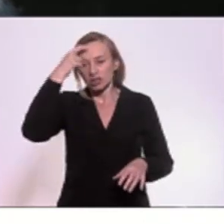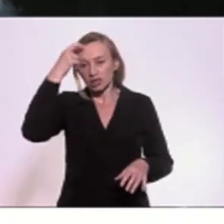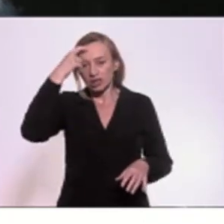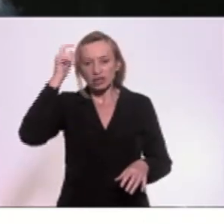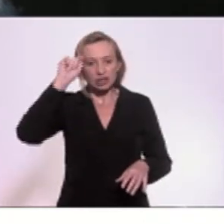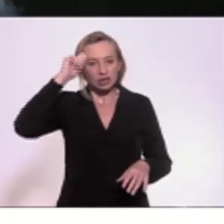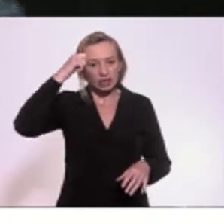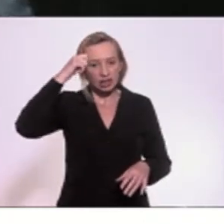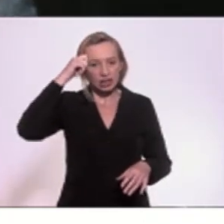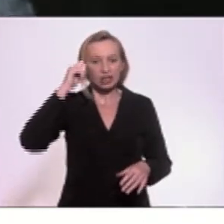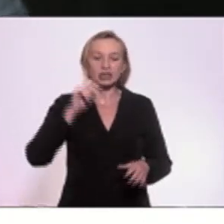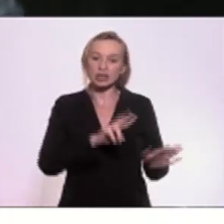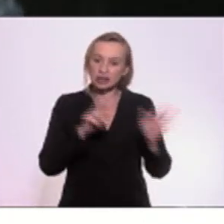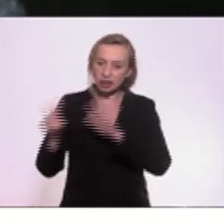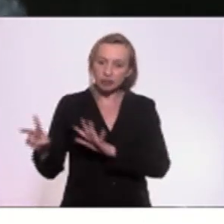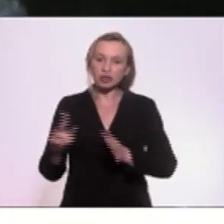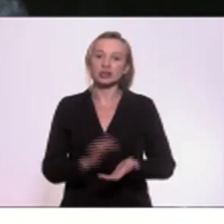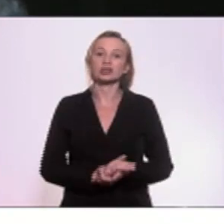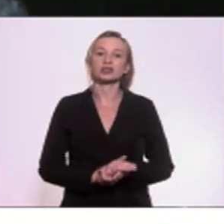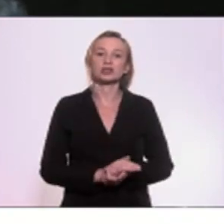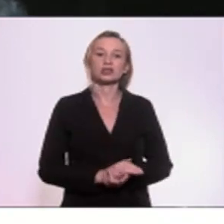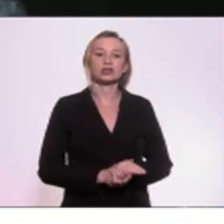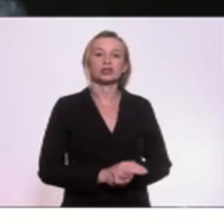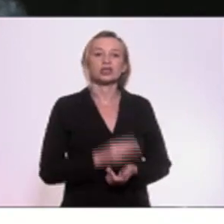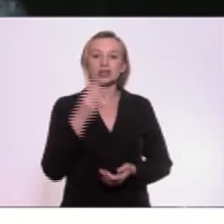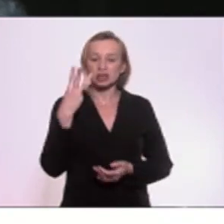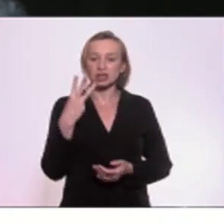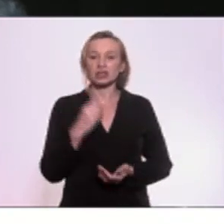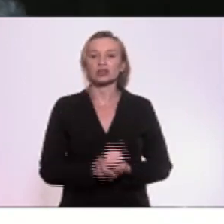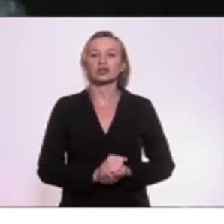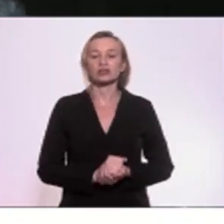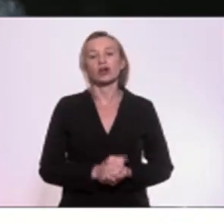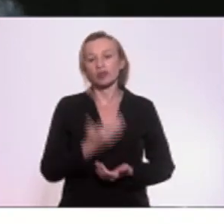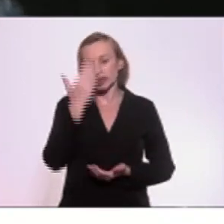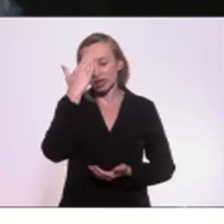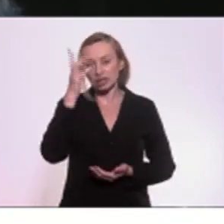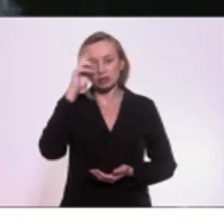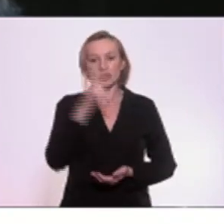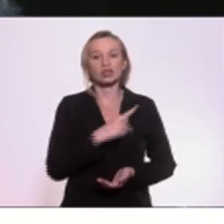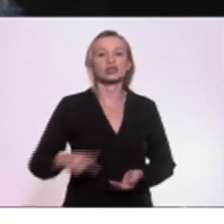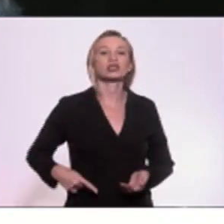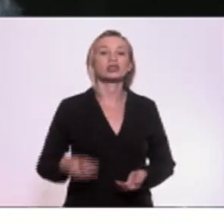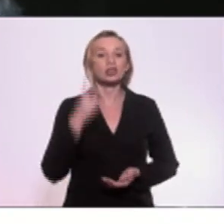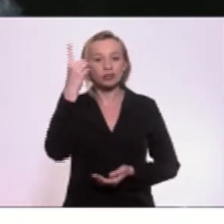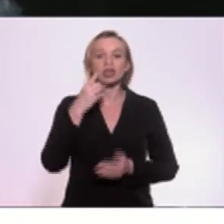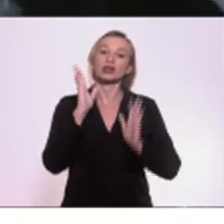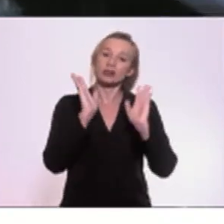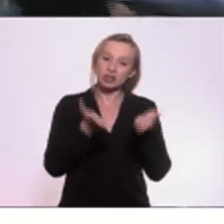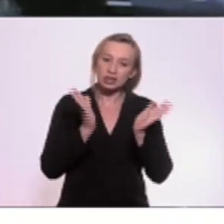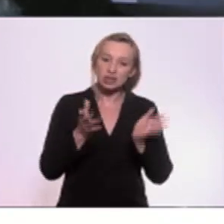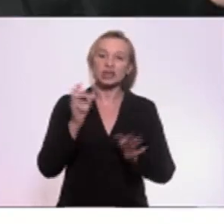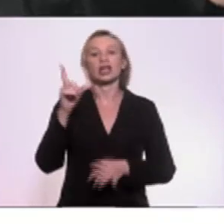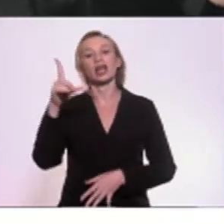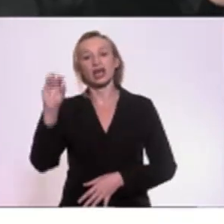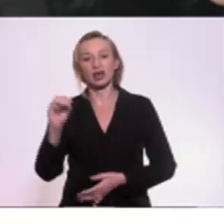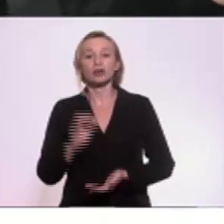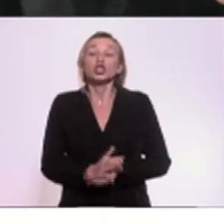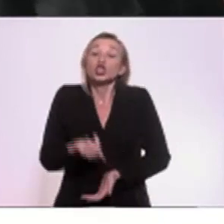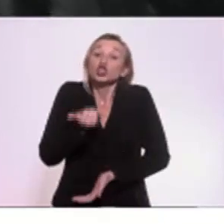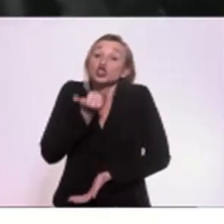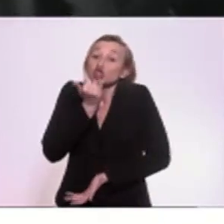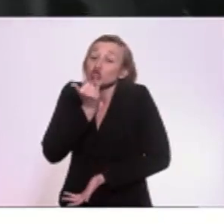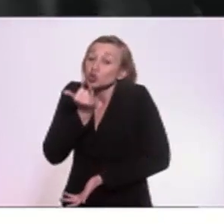umas inclusões, exceção das exceções. Três inclusões. Agradeço, presidente. Deputado, agora sim, Léo Vieira. Senhor presidente,